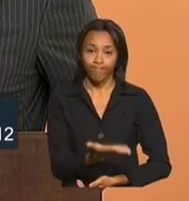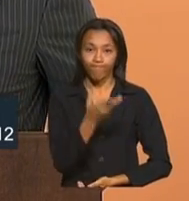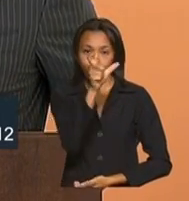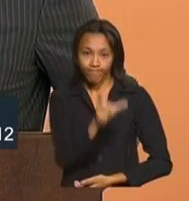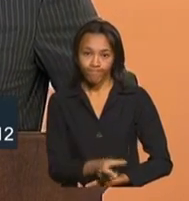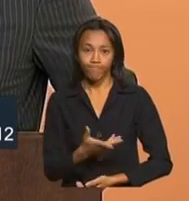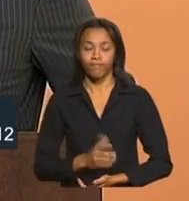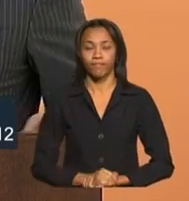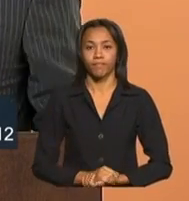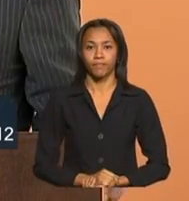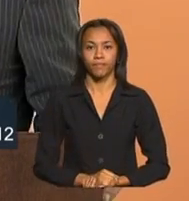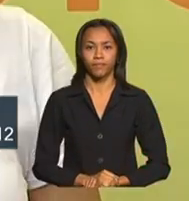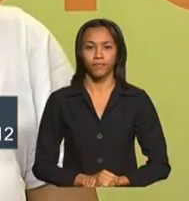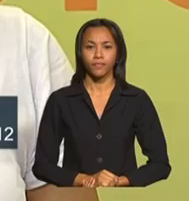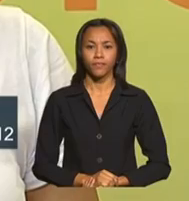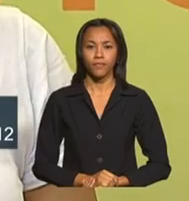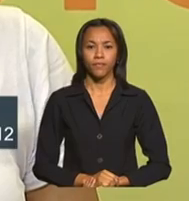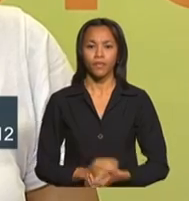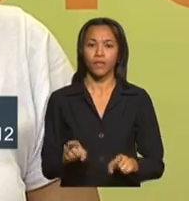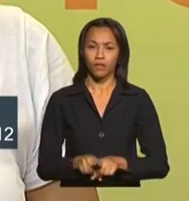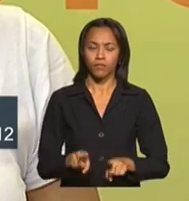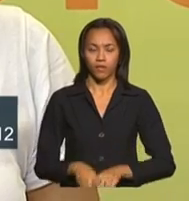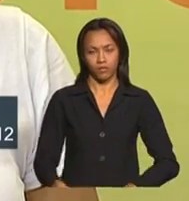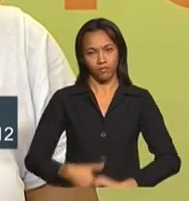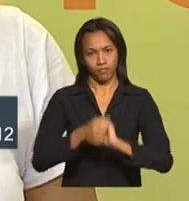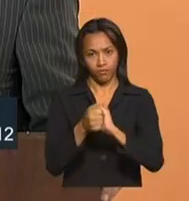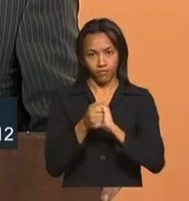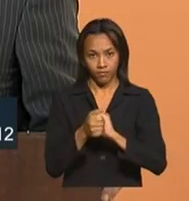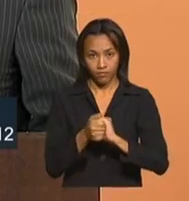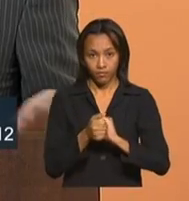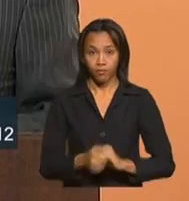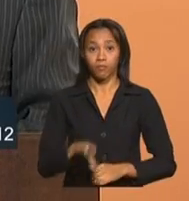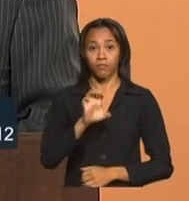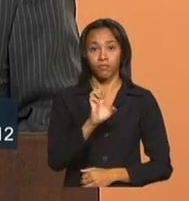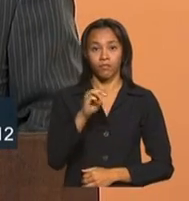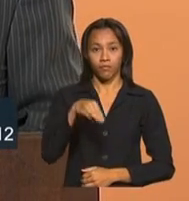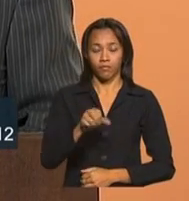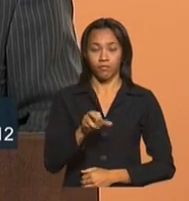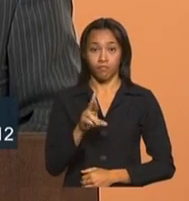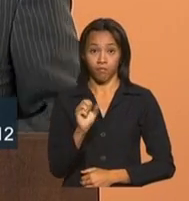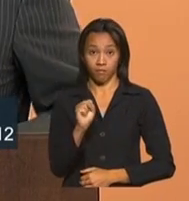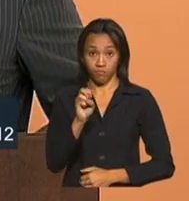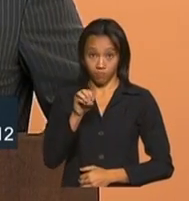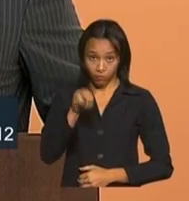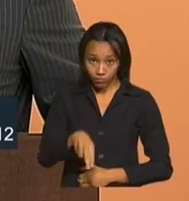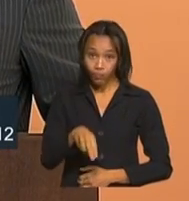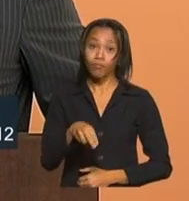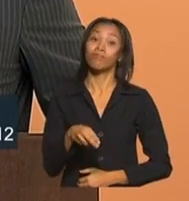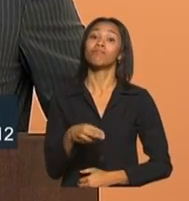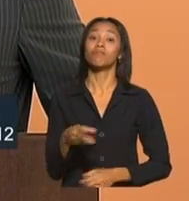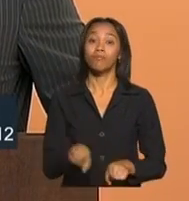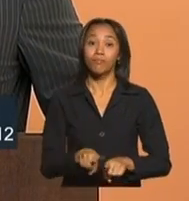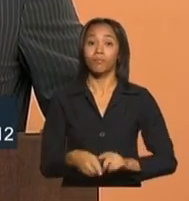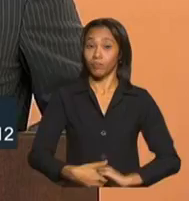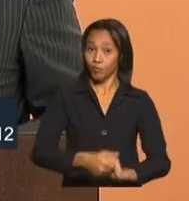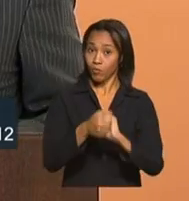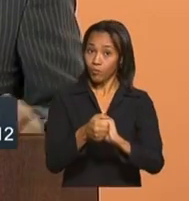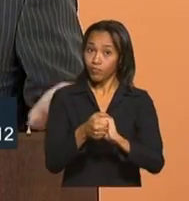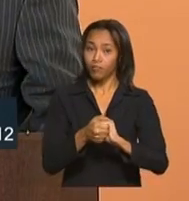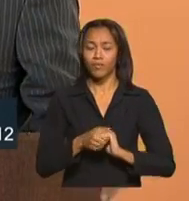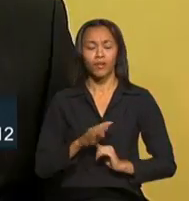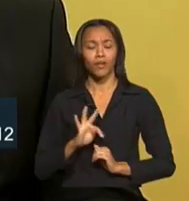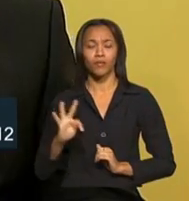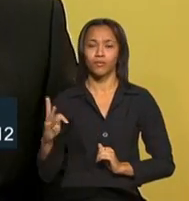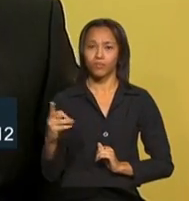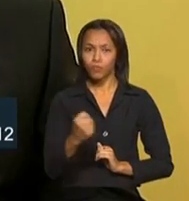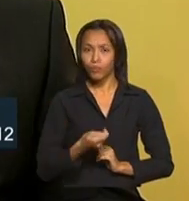Agradecer e saudar o senhor Emerson Fittipaldi, quem também cumprimento todos